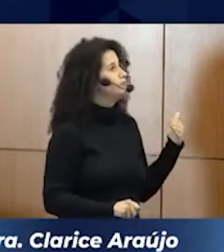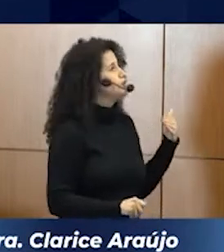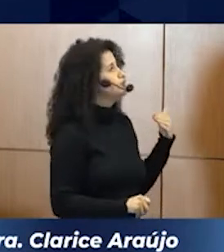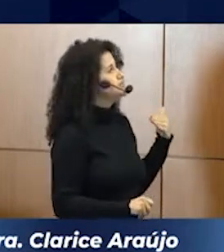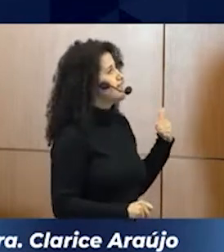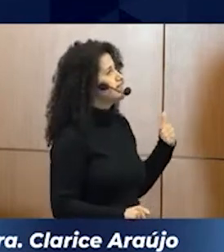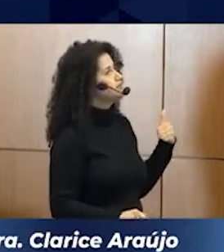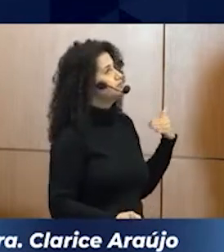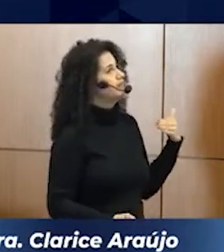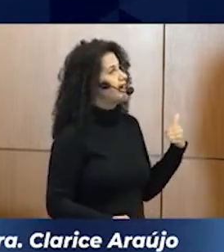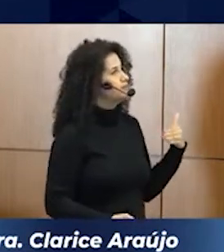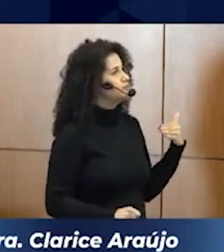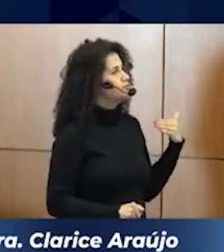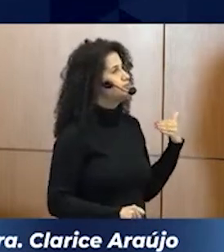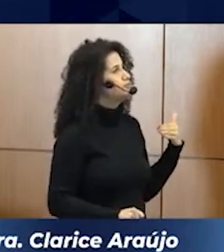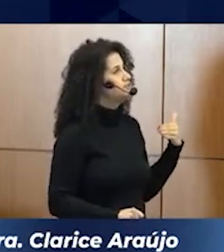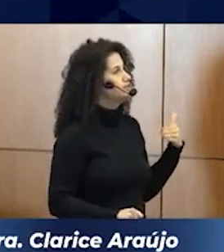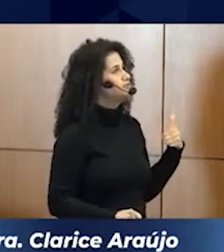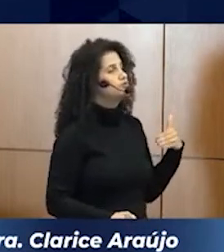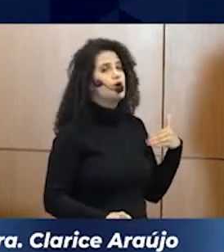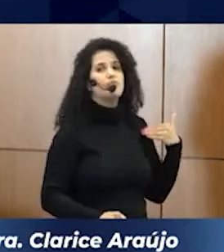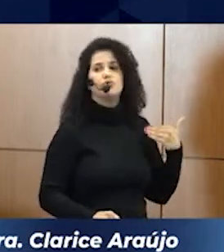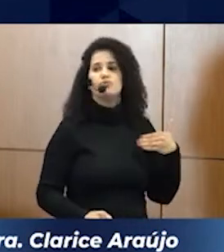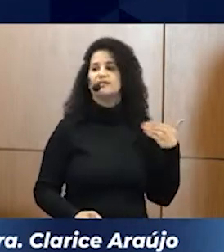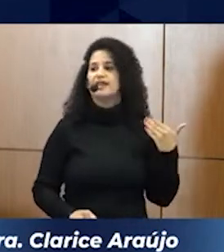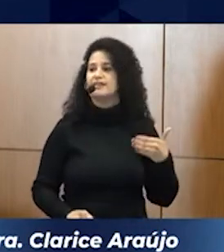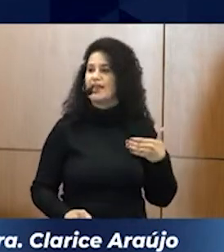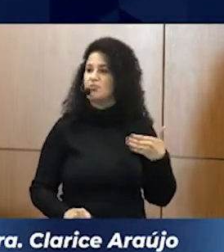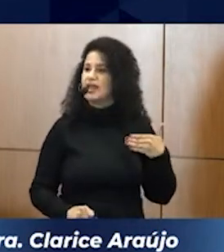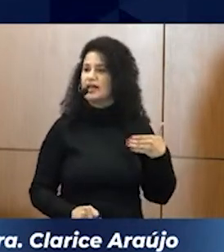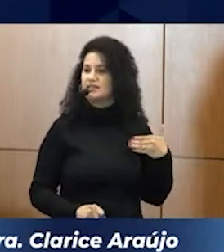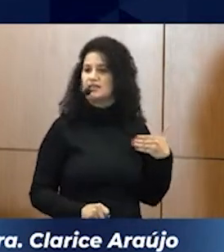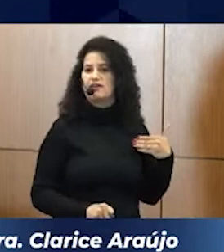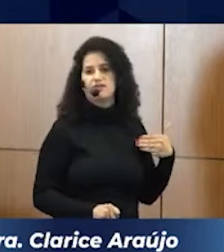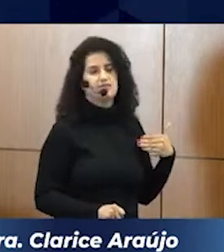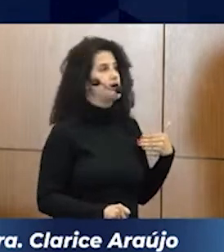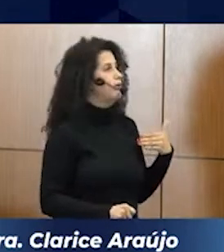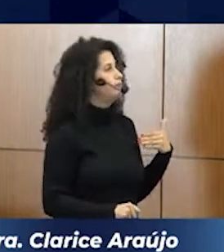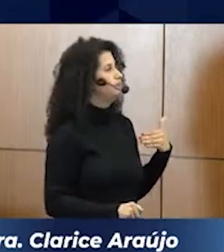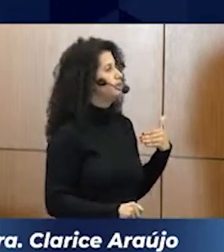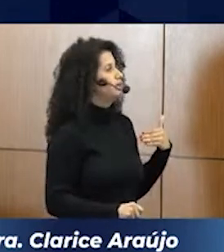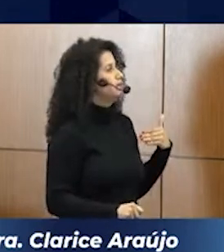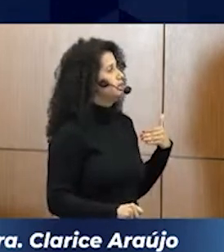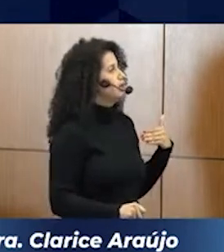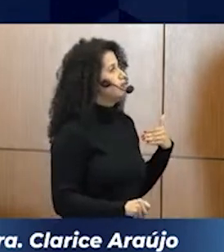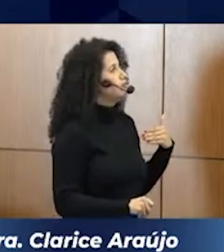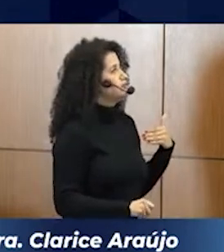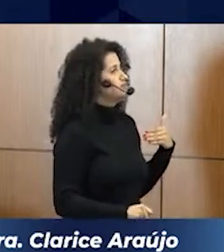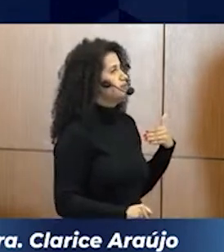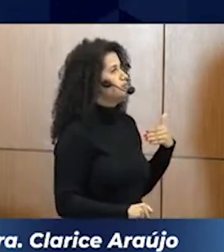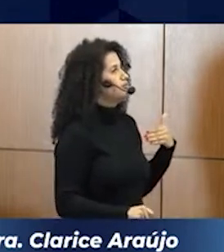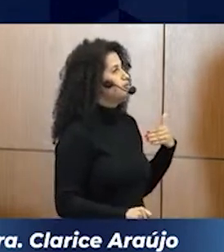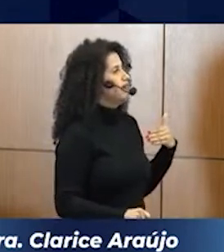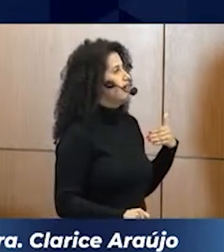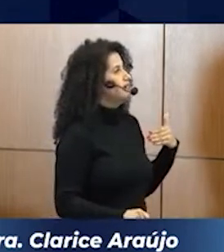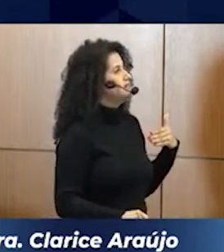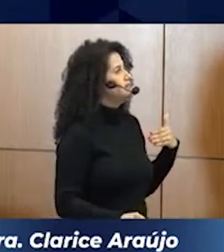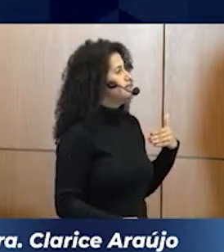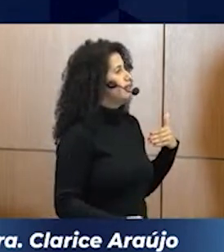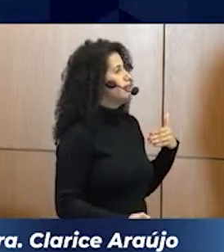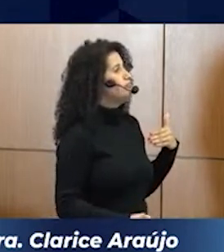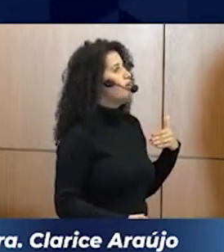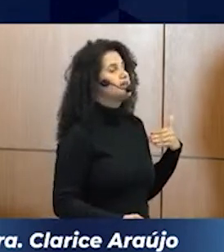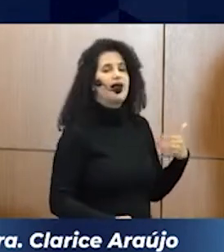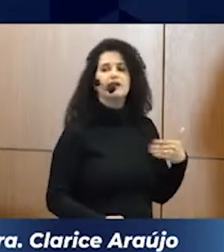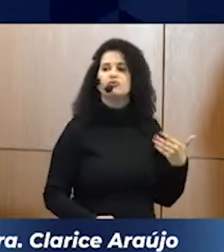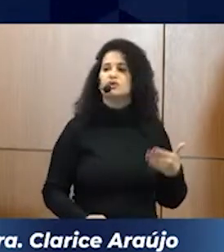efeito dos resultados produzidos por uma determinada intervenção. Então, você vai procurar se